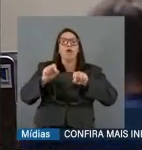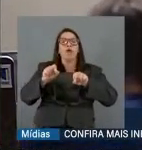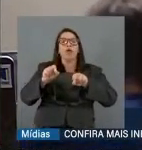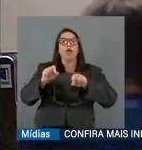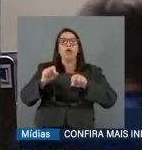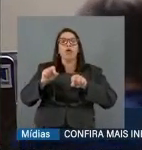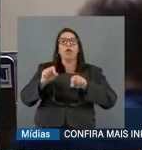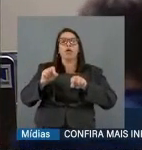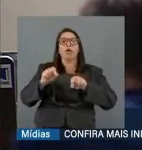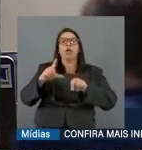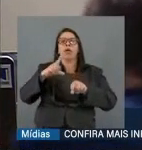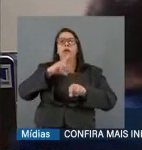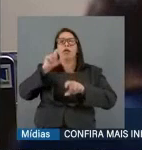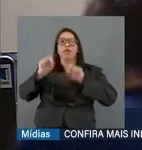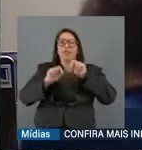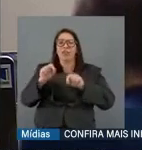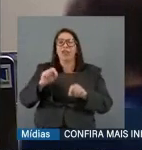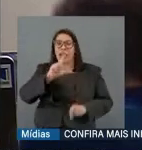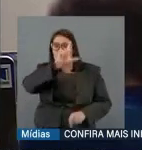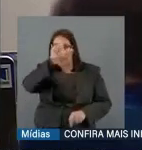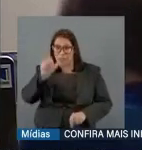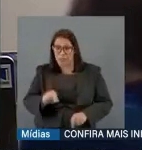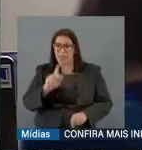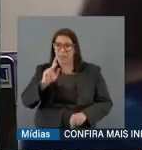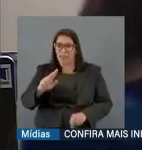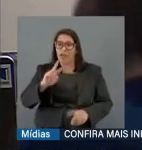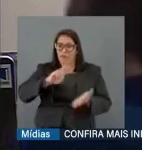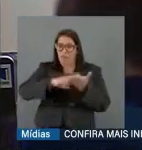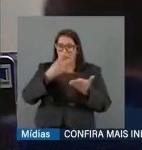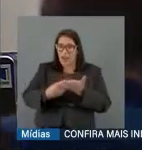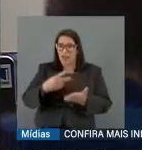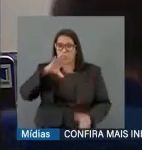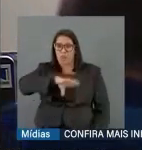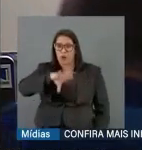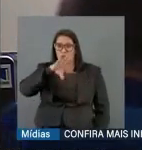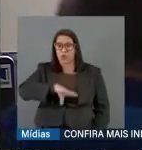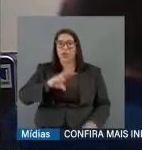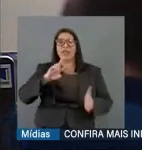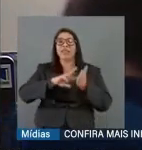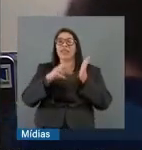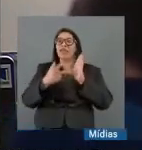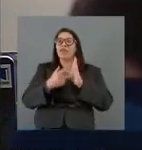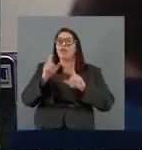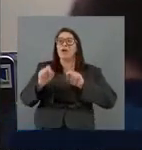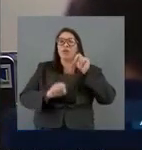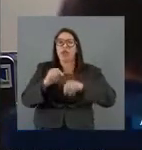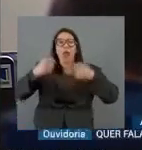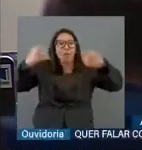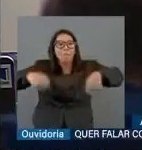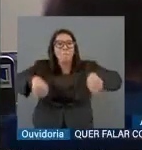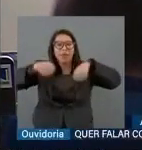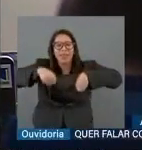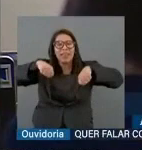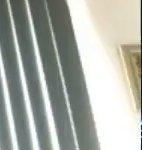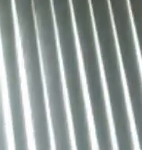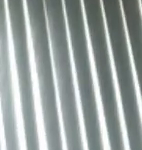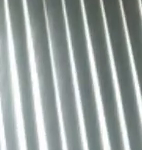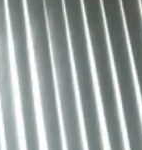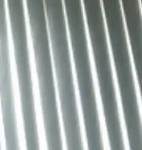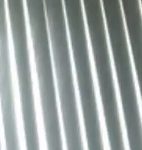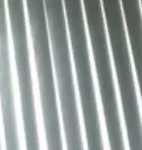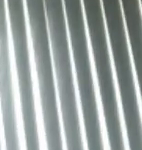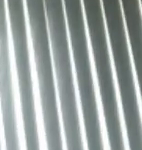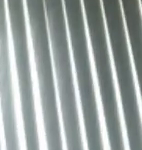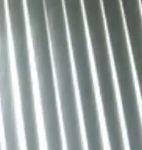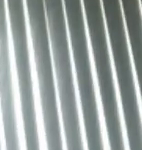tá dando poder pra mais pessoas agirem como autoridade. Então, até agora, eu tô otimista com as atitudes dele.